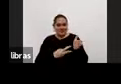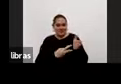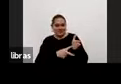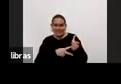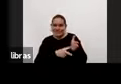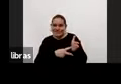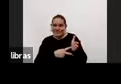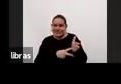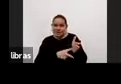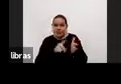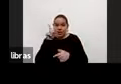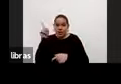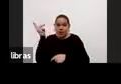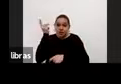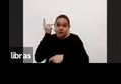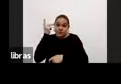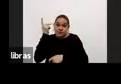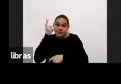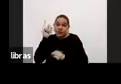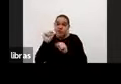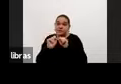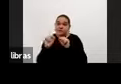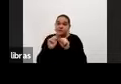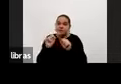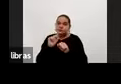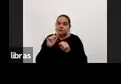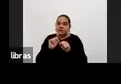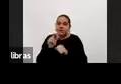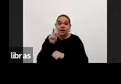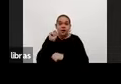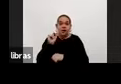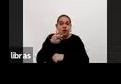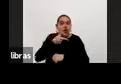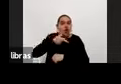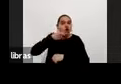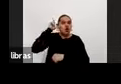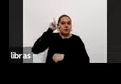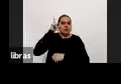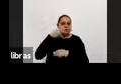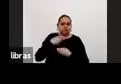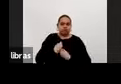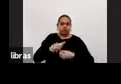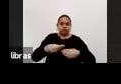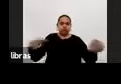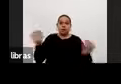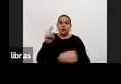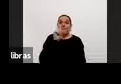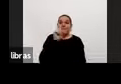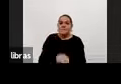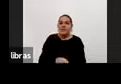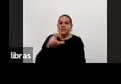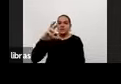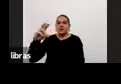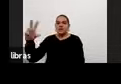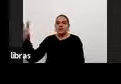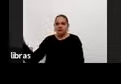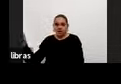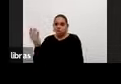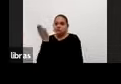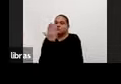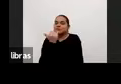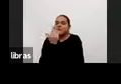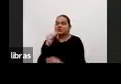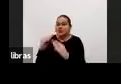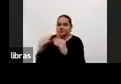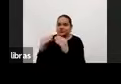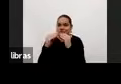Metalúrgicos de São Paulo, que distribuiu ontem 1.500 lanches no povo da rua do que se chama